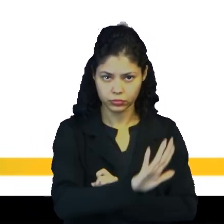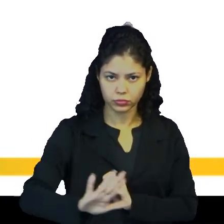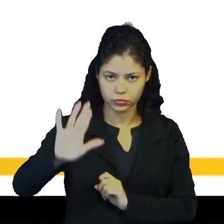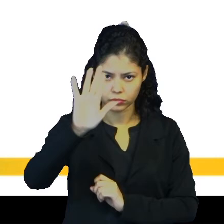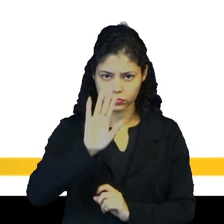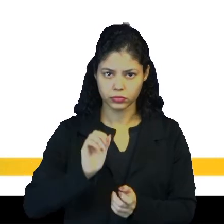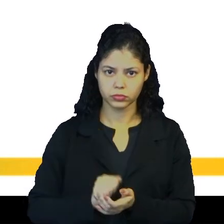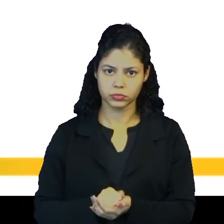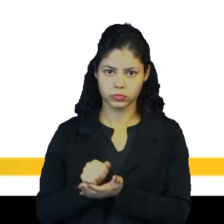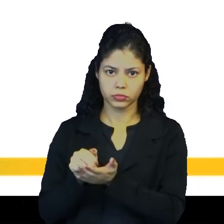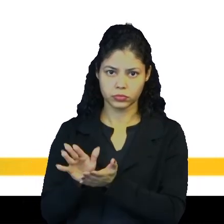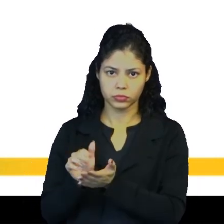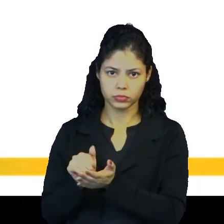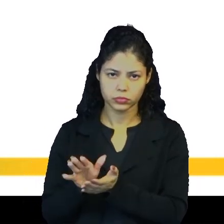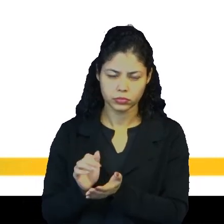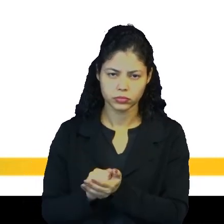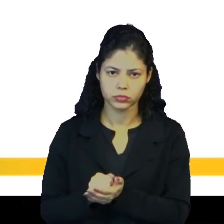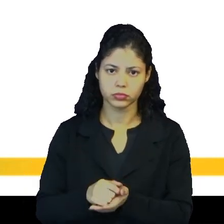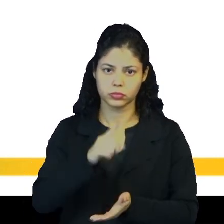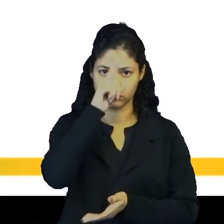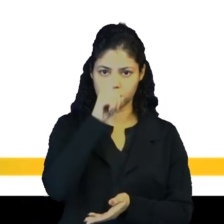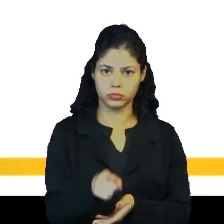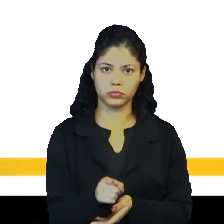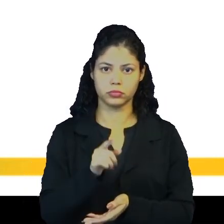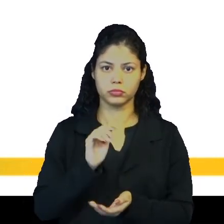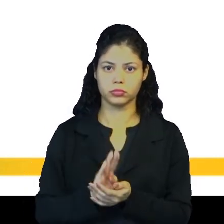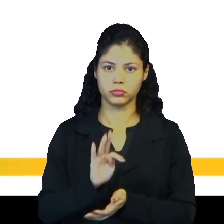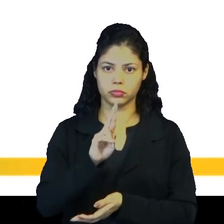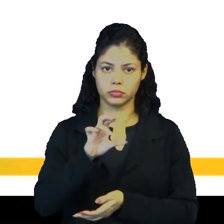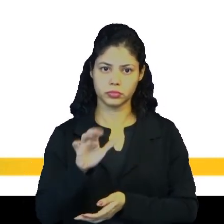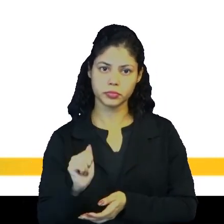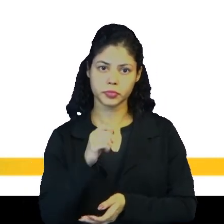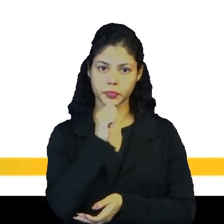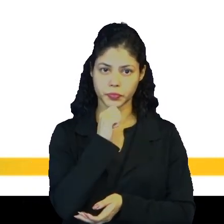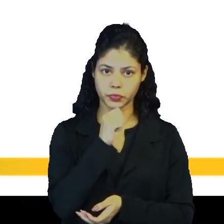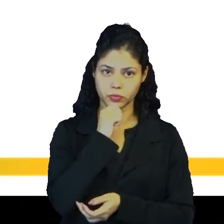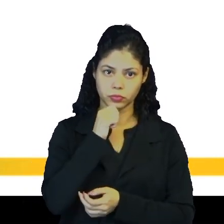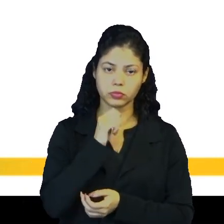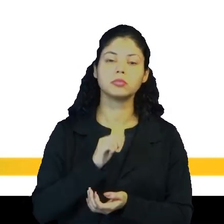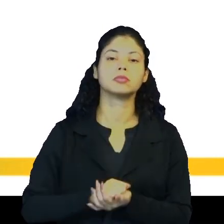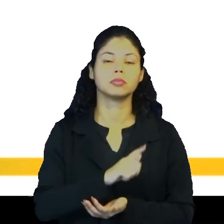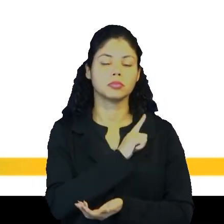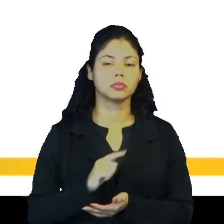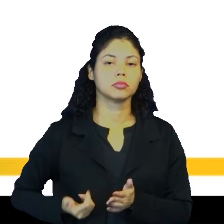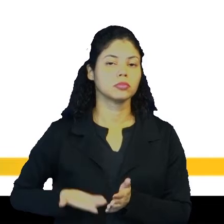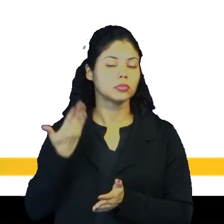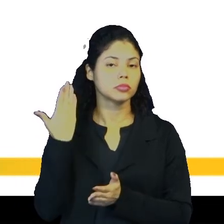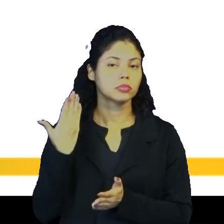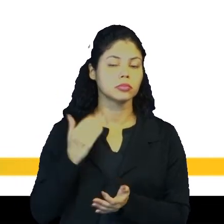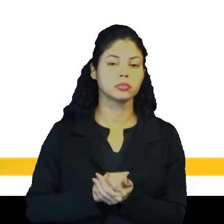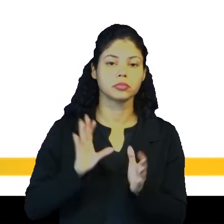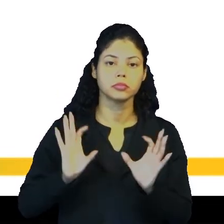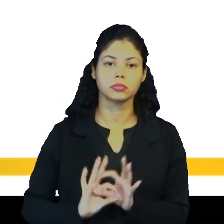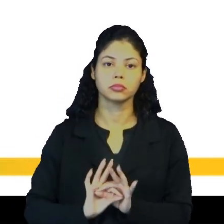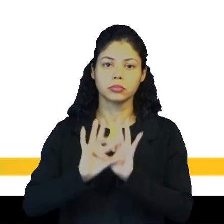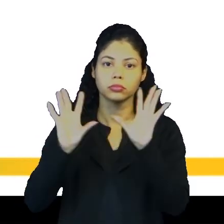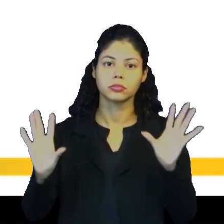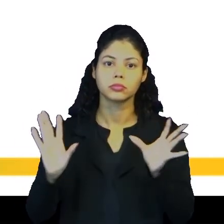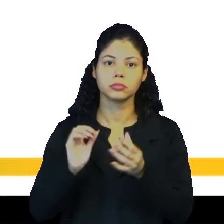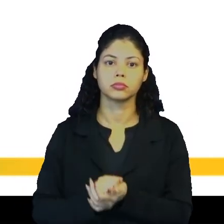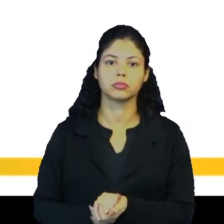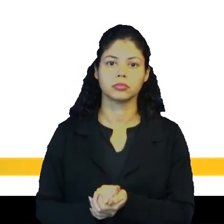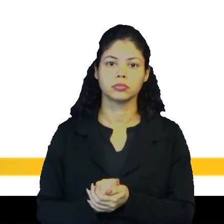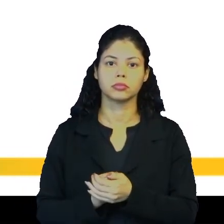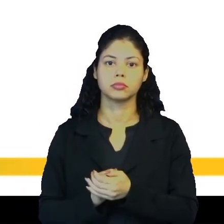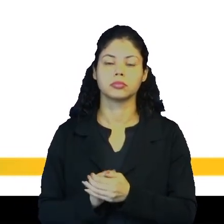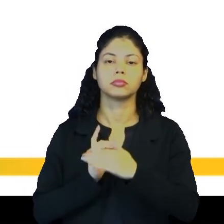nacionalista, com exclusão de membros da Guarda Nacional, bastião do poder no governo anterior. Letra B, liberal, com livre importação